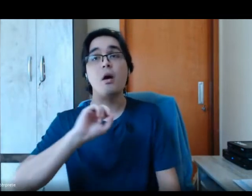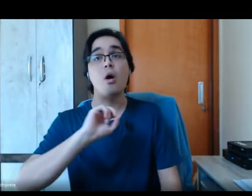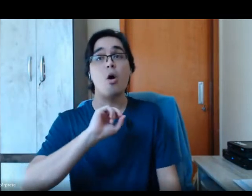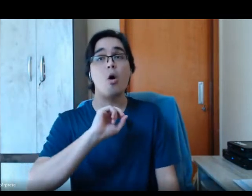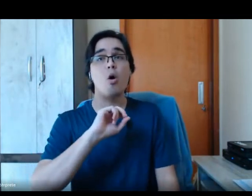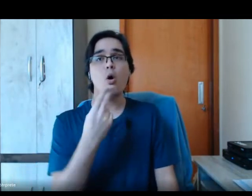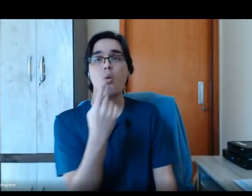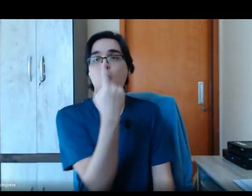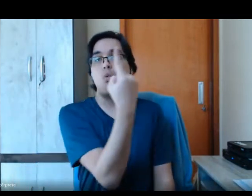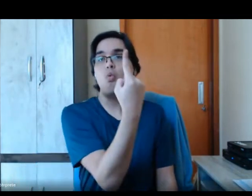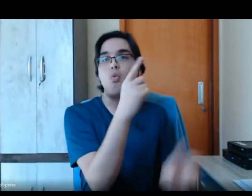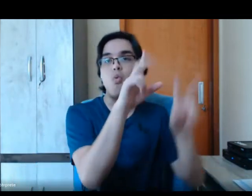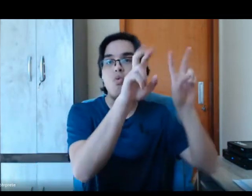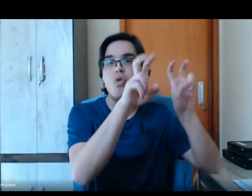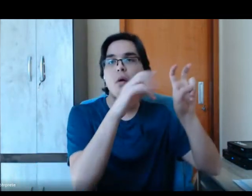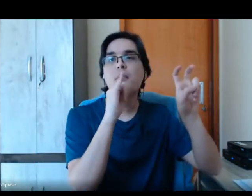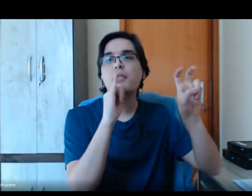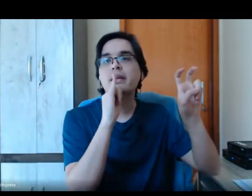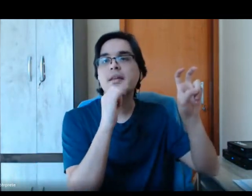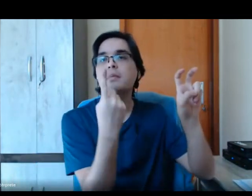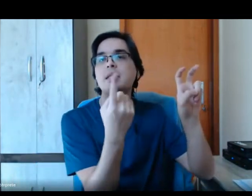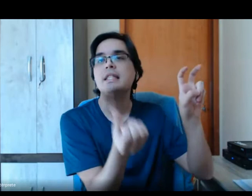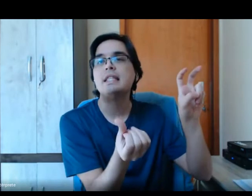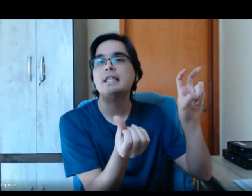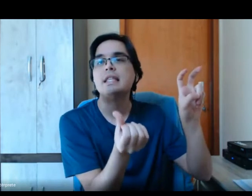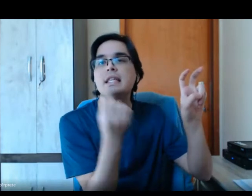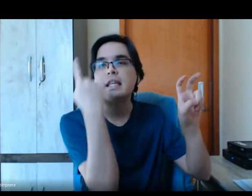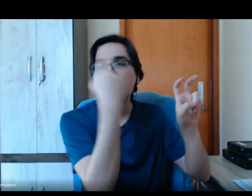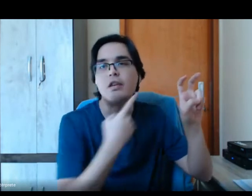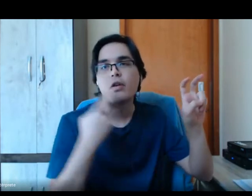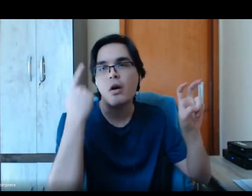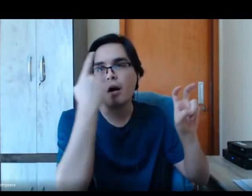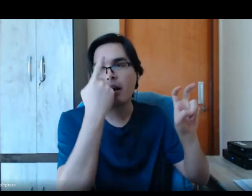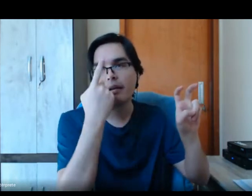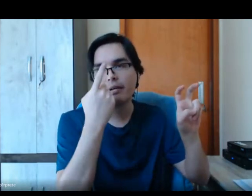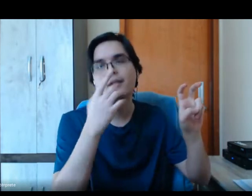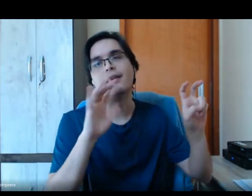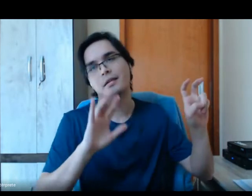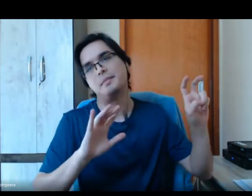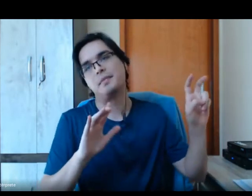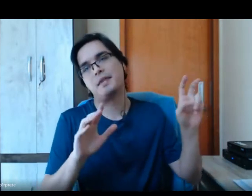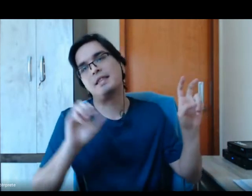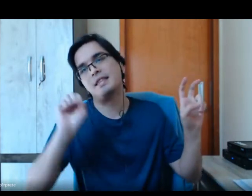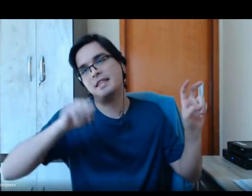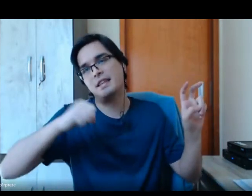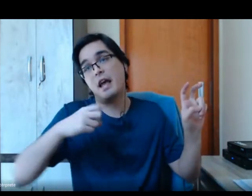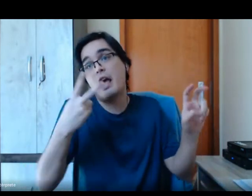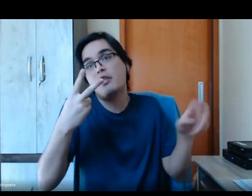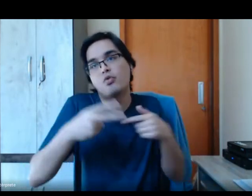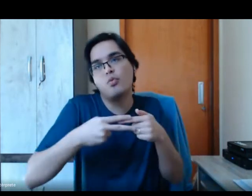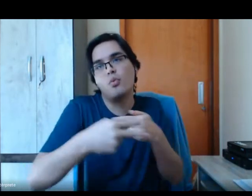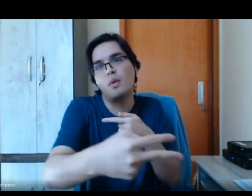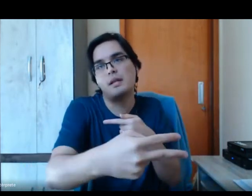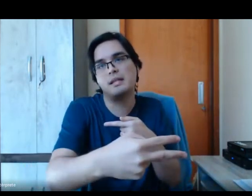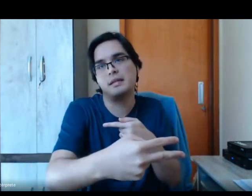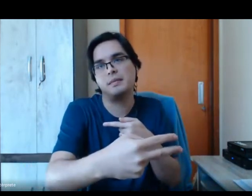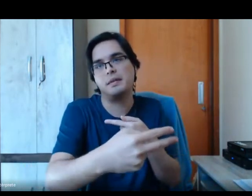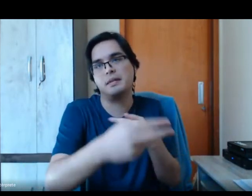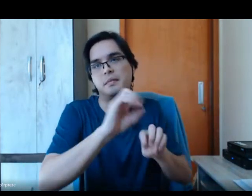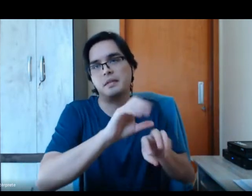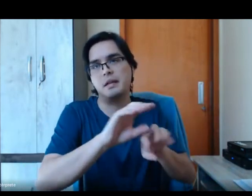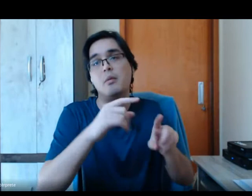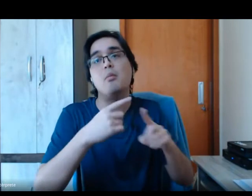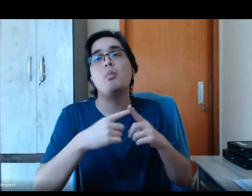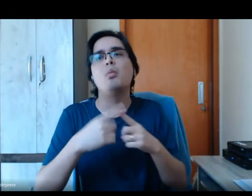acabou me gerando uma certa dúvida, se eu posso ou não, então, colocar, por exemplo, um único tópico contemplando 16